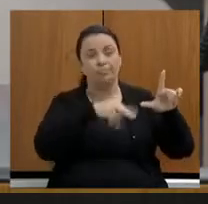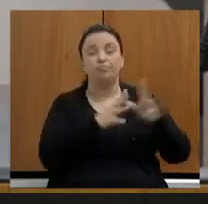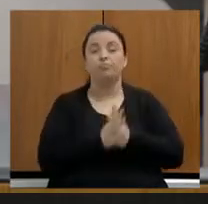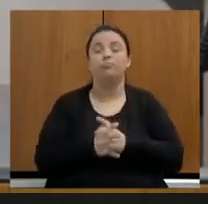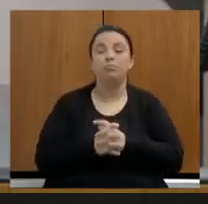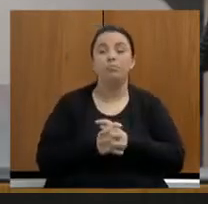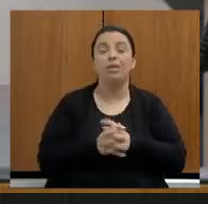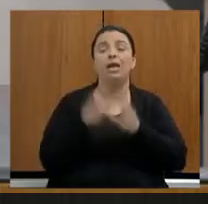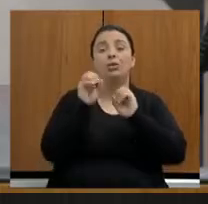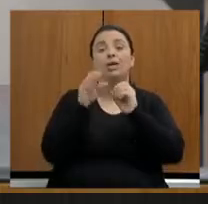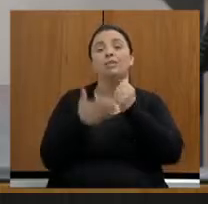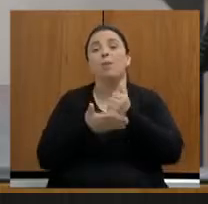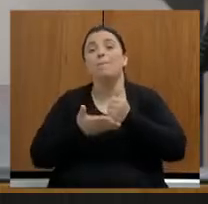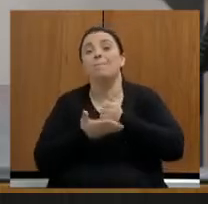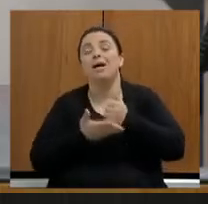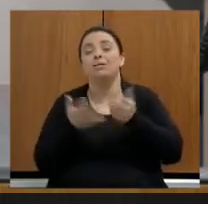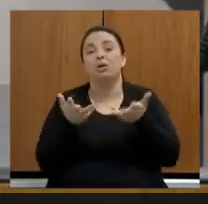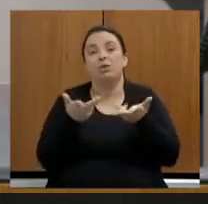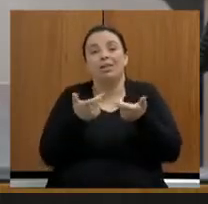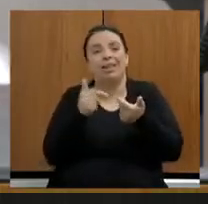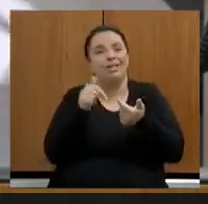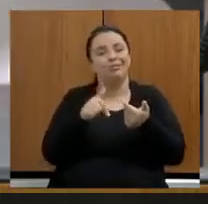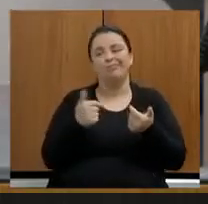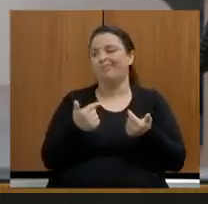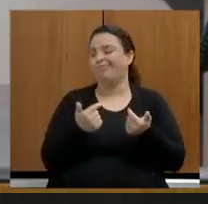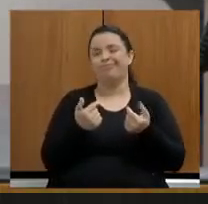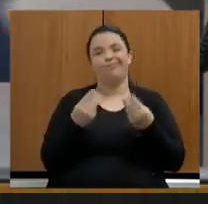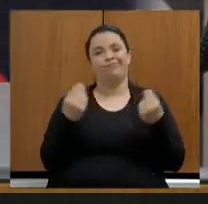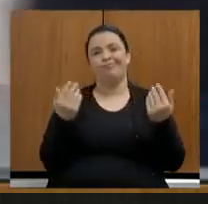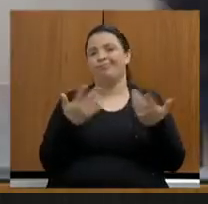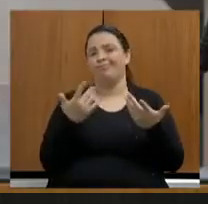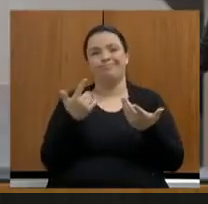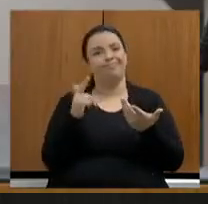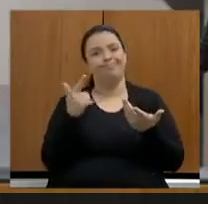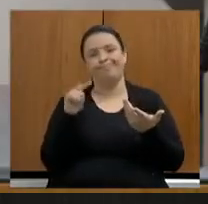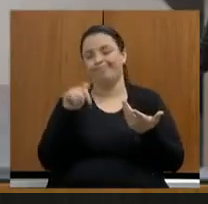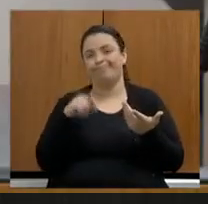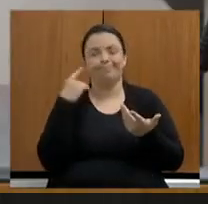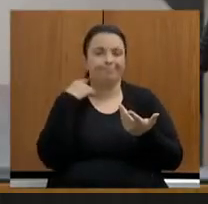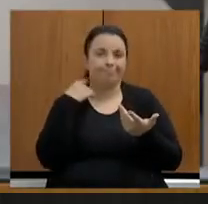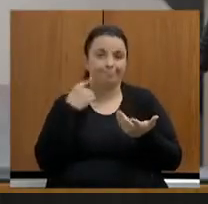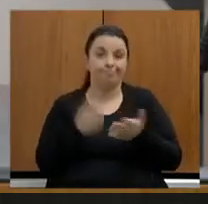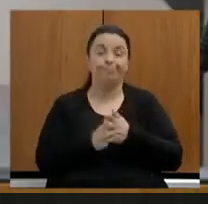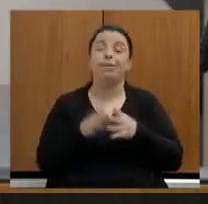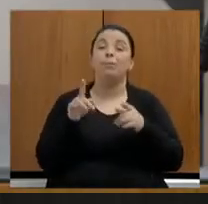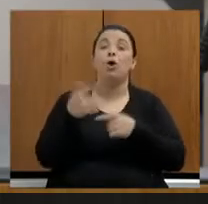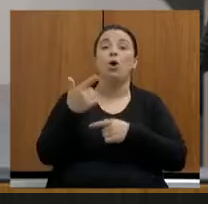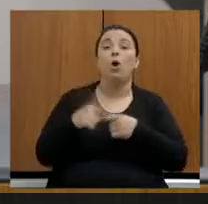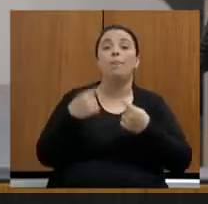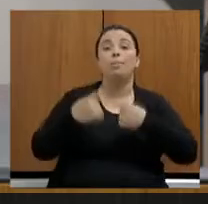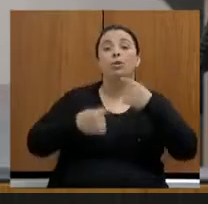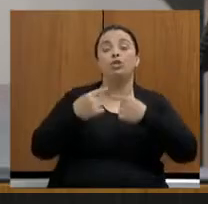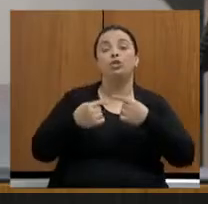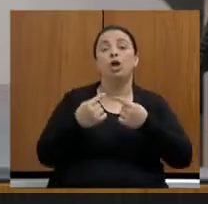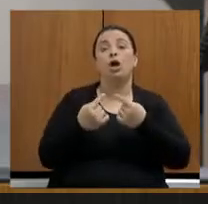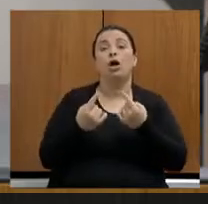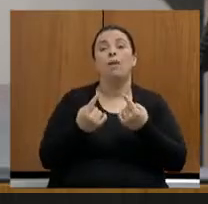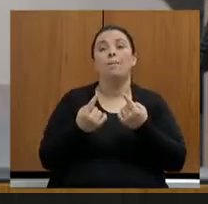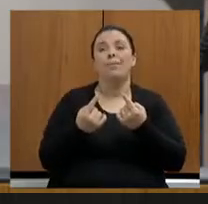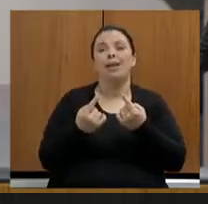ainda é realidade distante em Minas Gerais a política contra invasão é defendida e